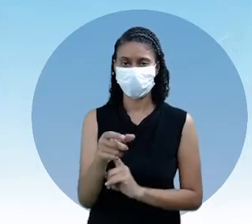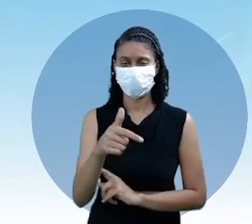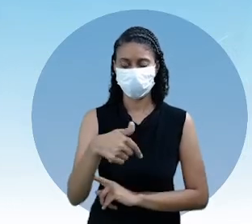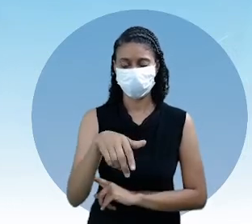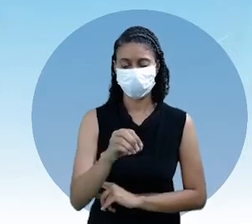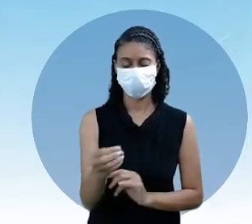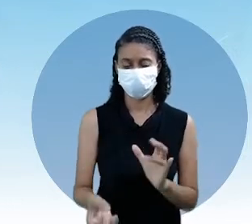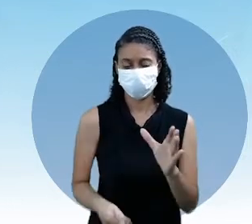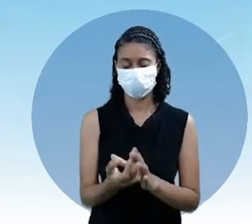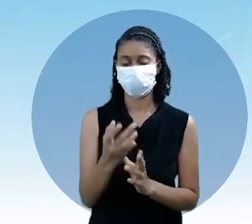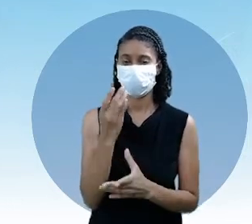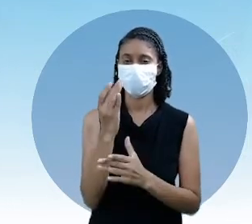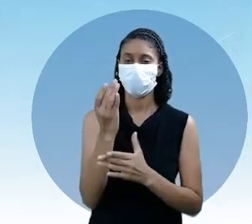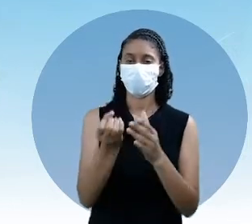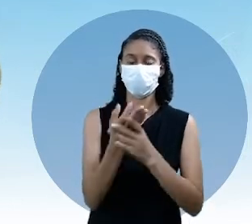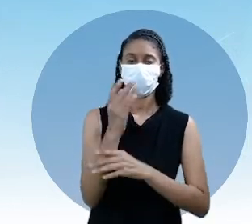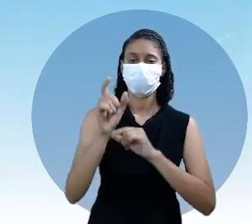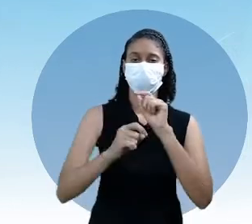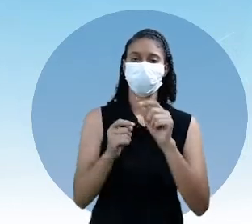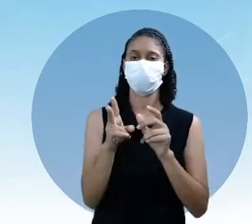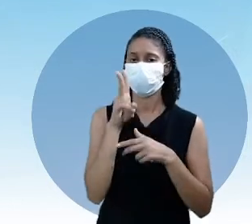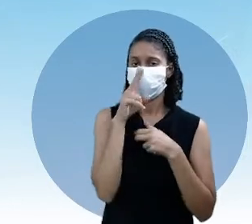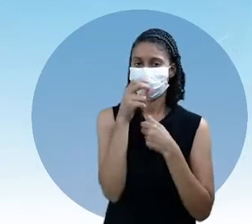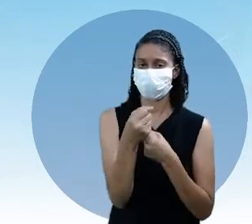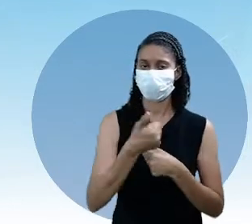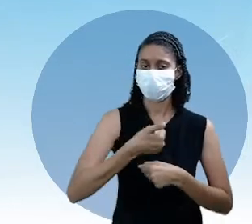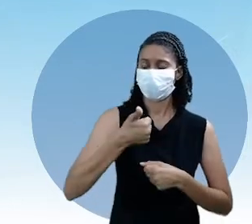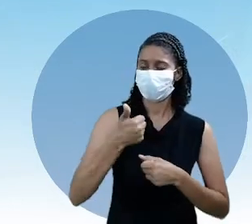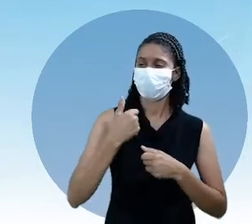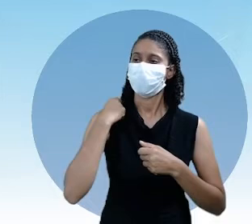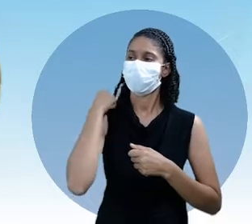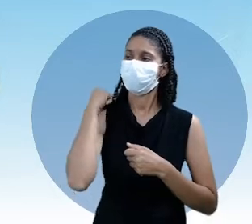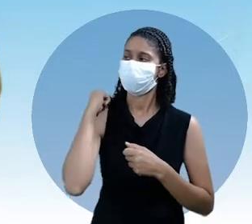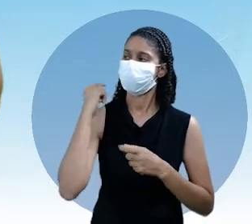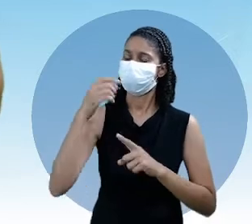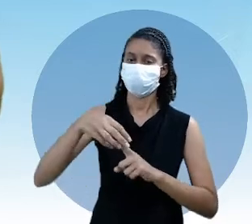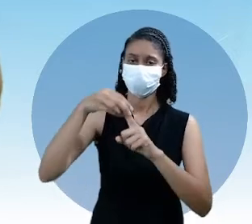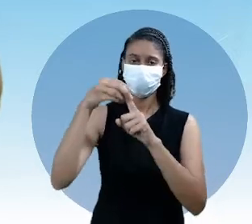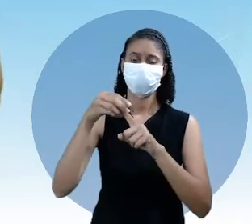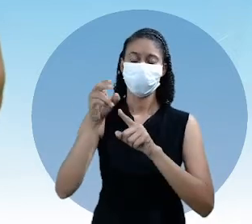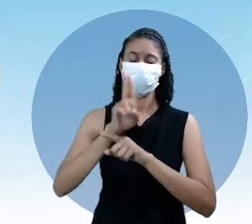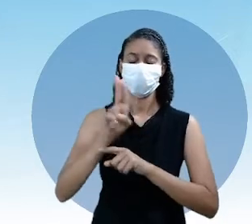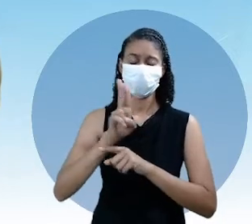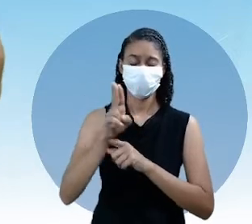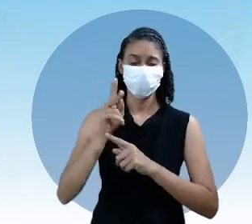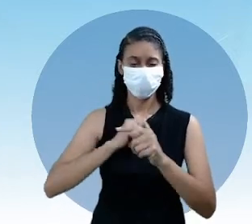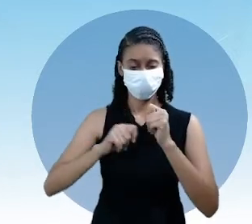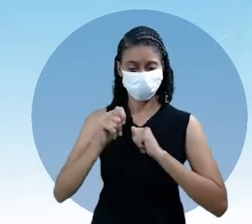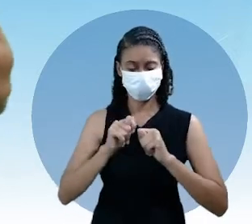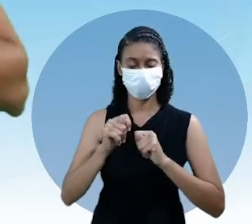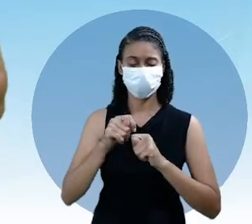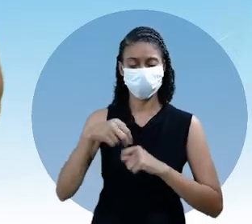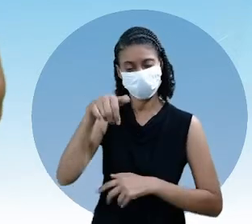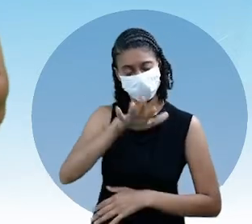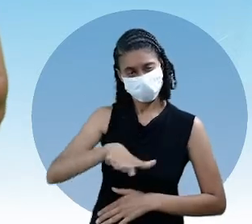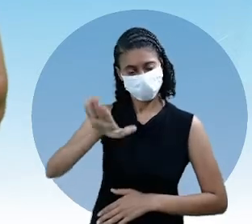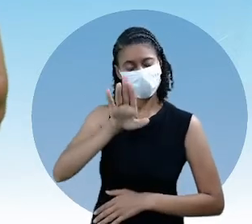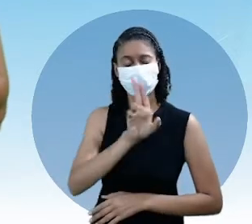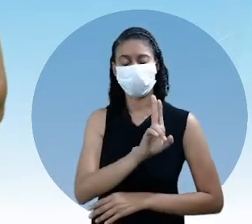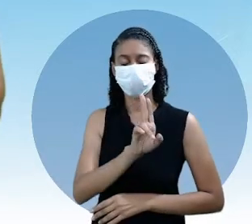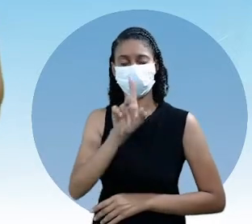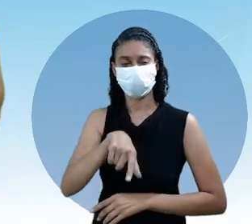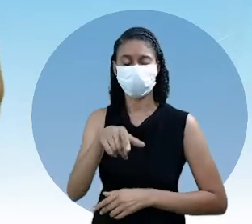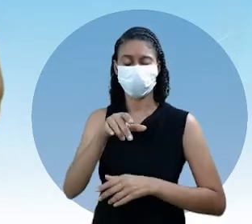dependência ela surge com grande força, principalmente com o nome de um economista nordestino, né, que pertencia à